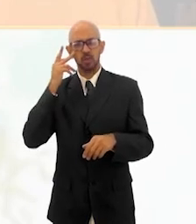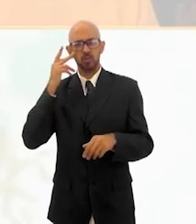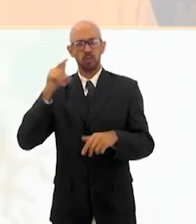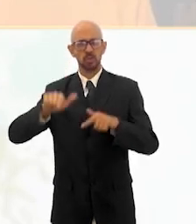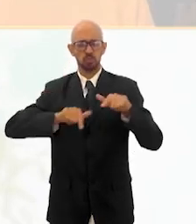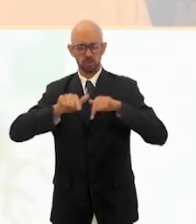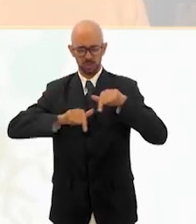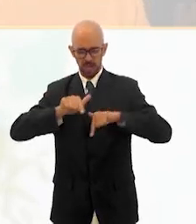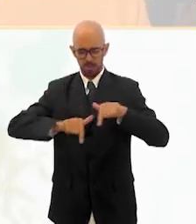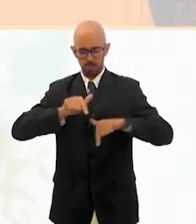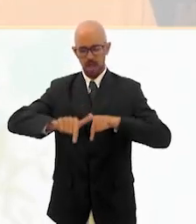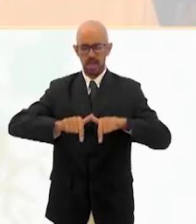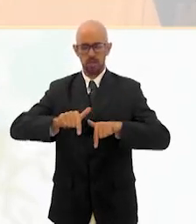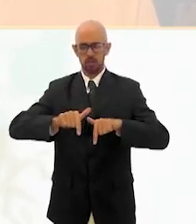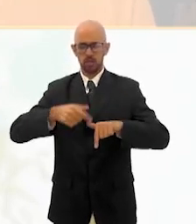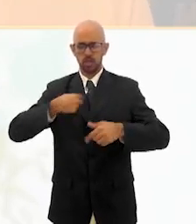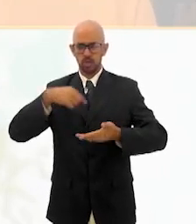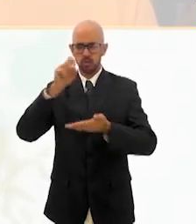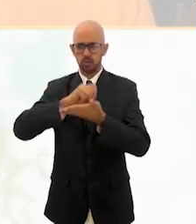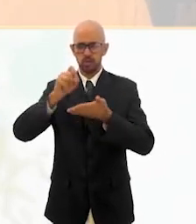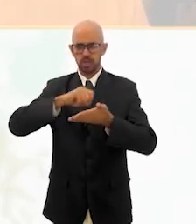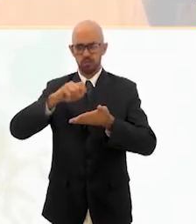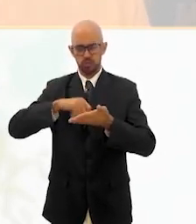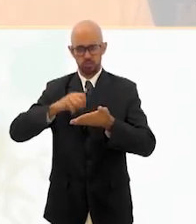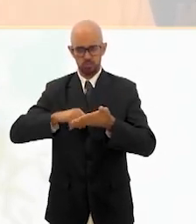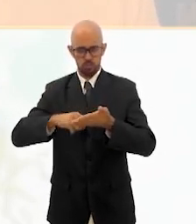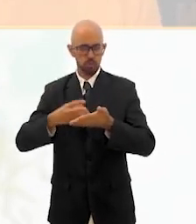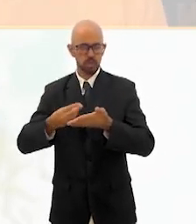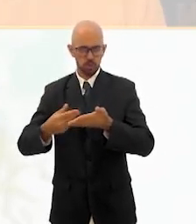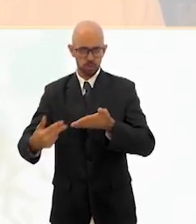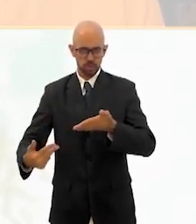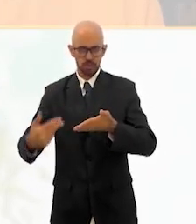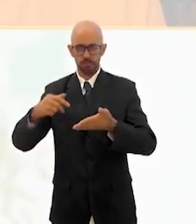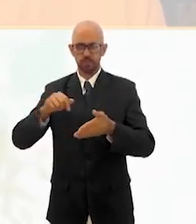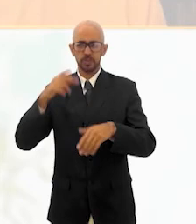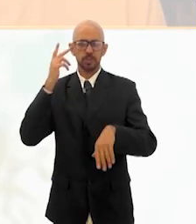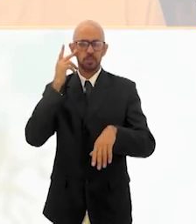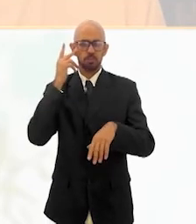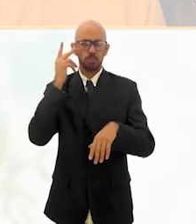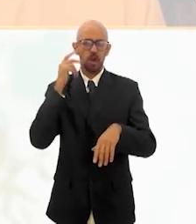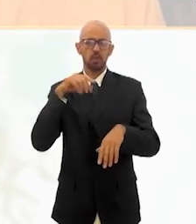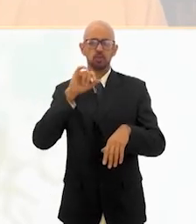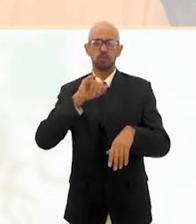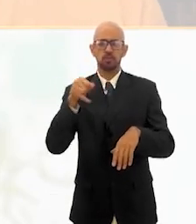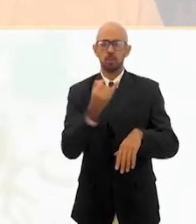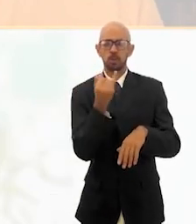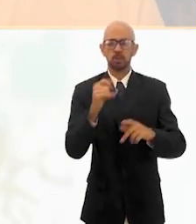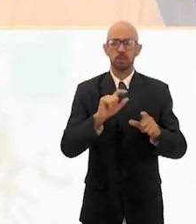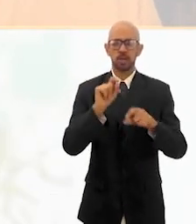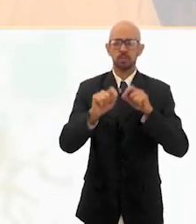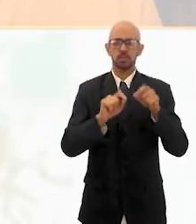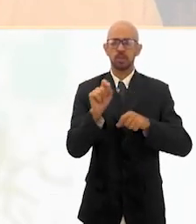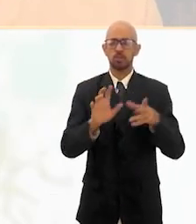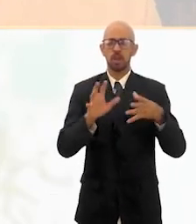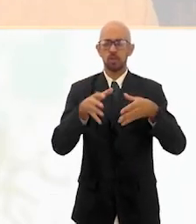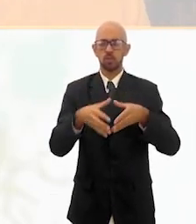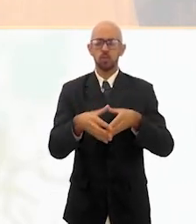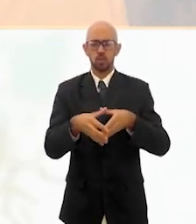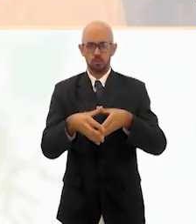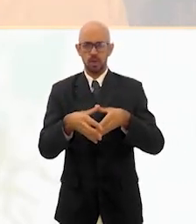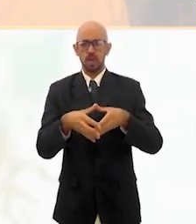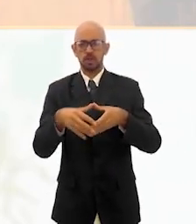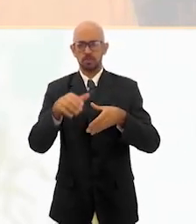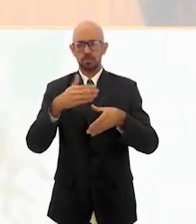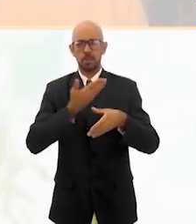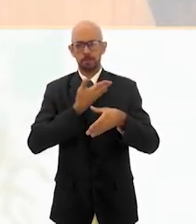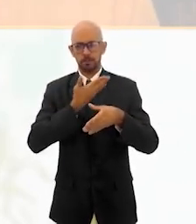puxado de trabalho, muito interno, eu escrevi muita coisa. E em São Paulo eu tive a oportunidade de. Tinha uma turma lá, por exemplo, tem